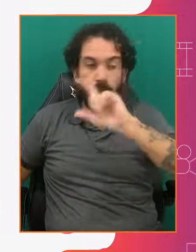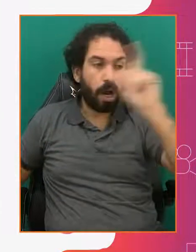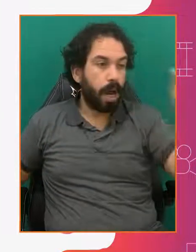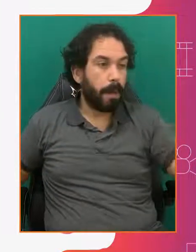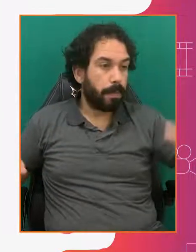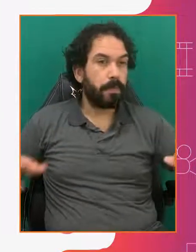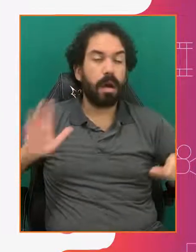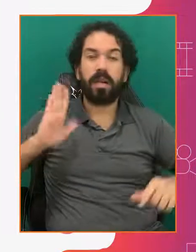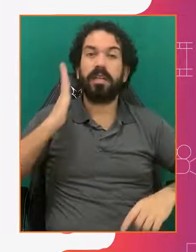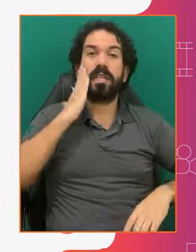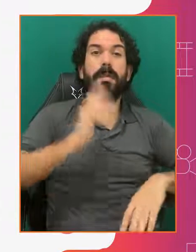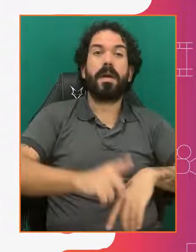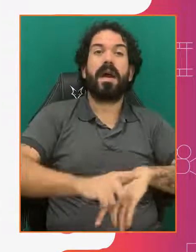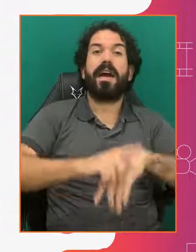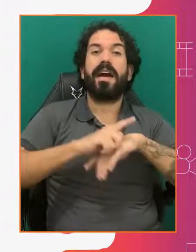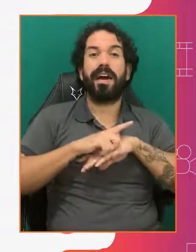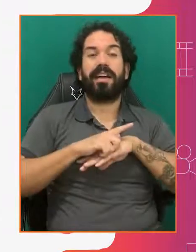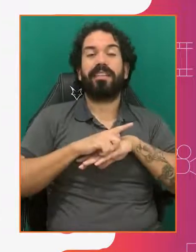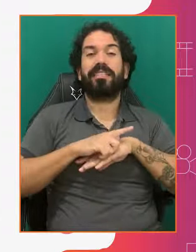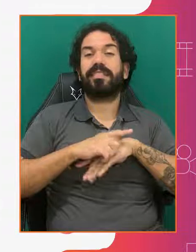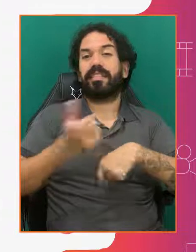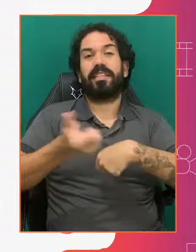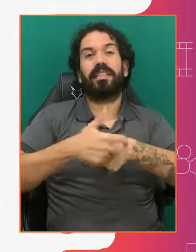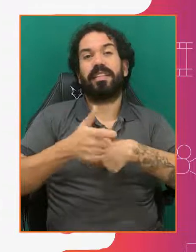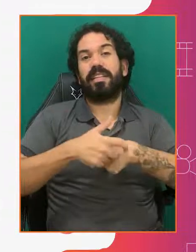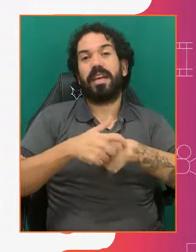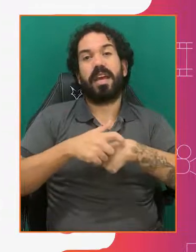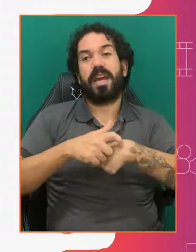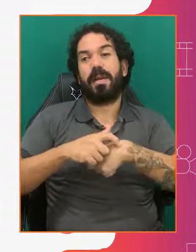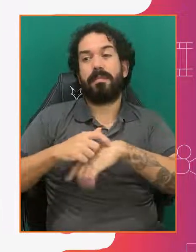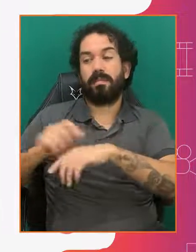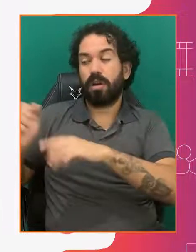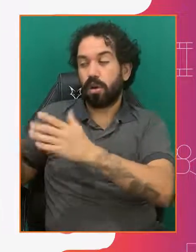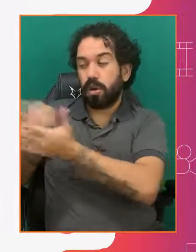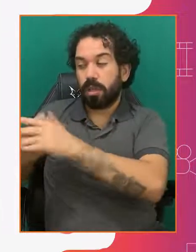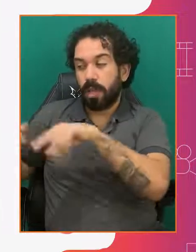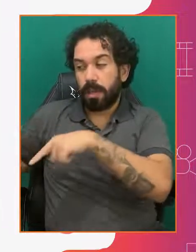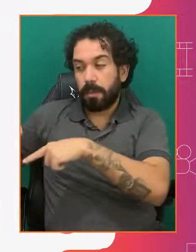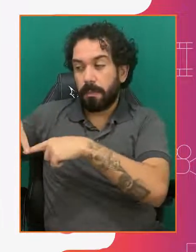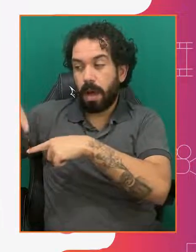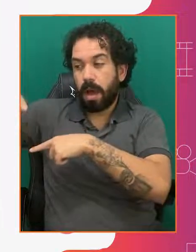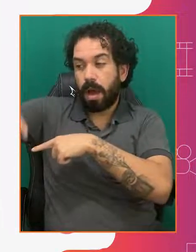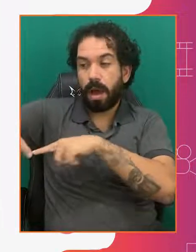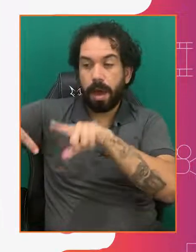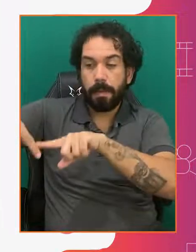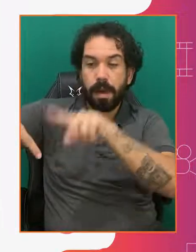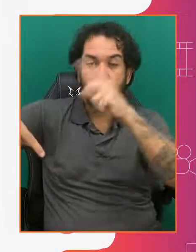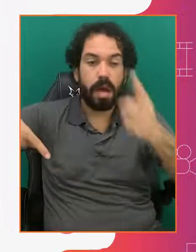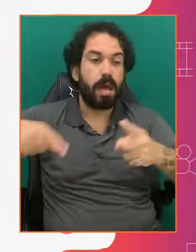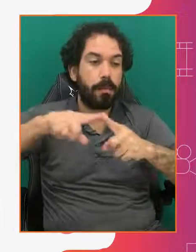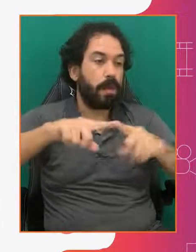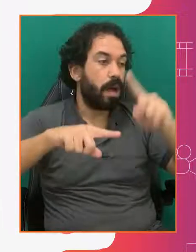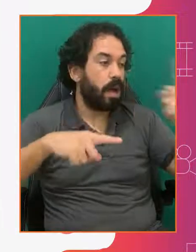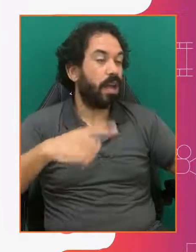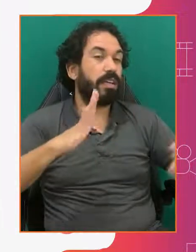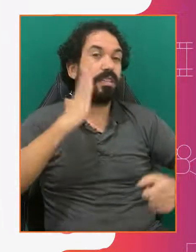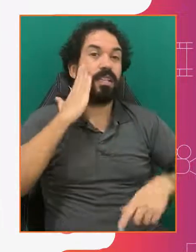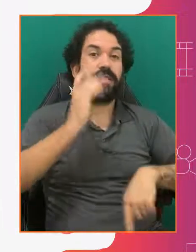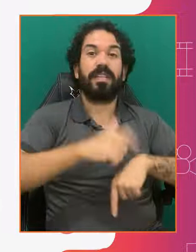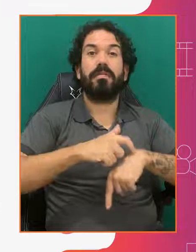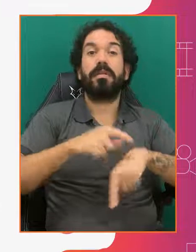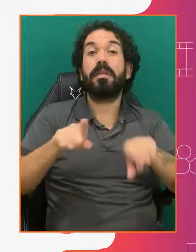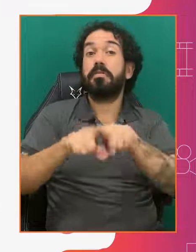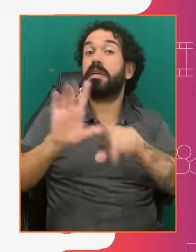então prever minimamente quanto tempo vai ter entre uma ação e outra e,